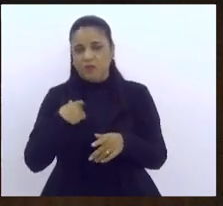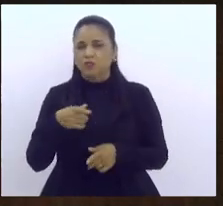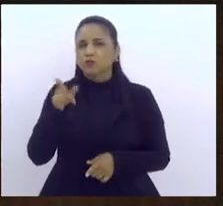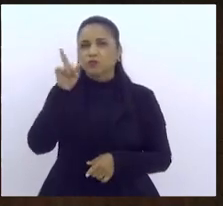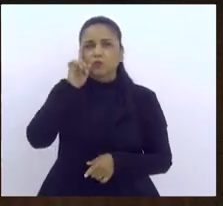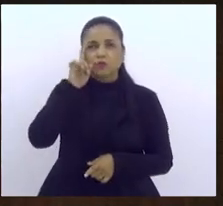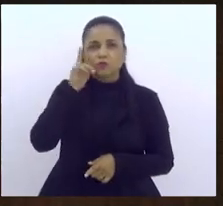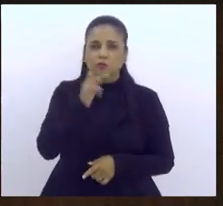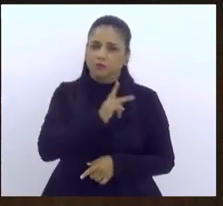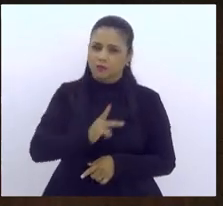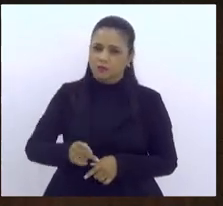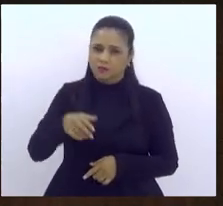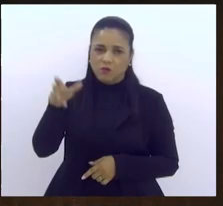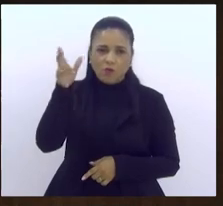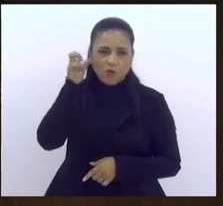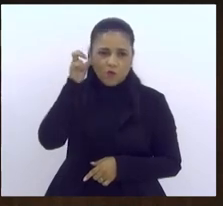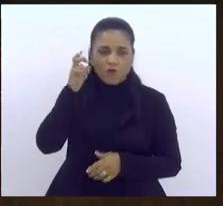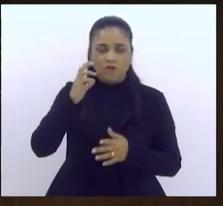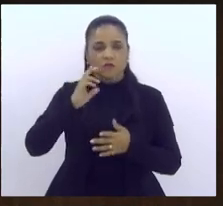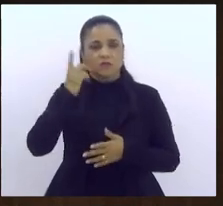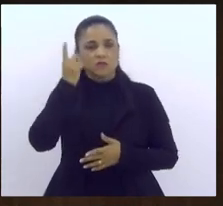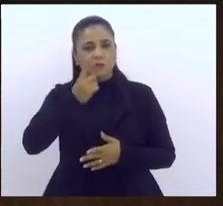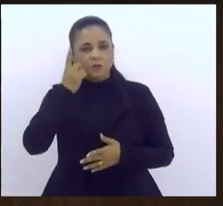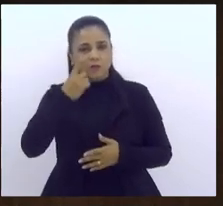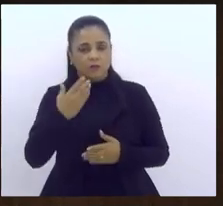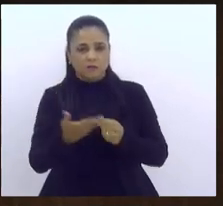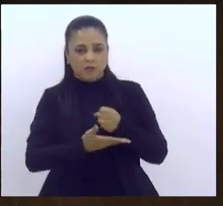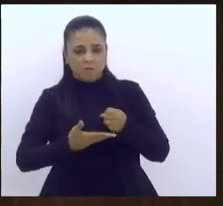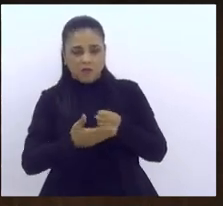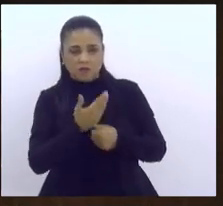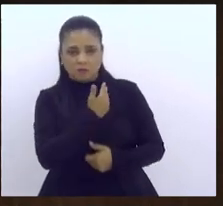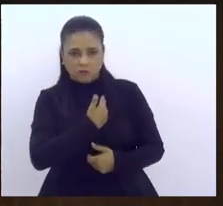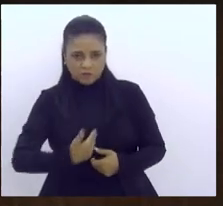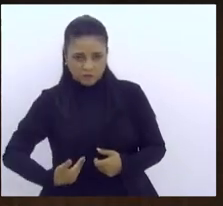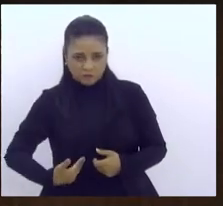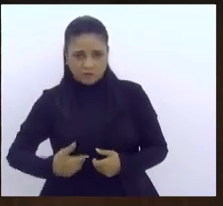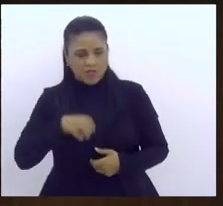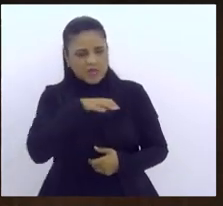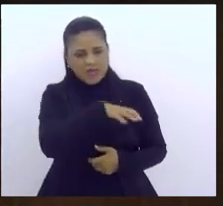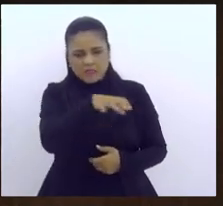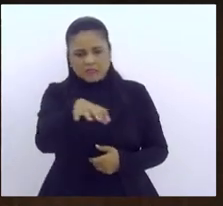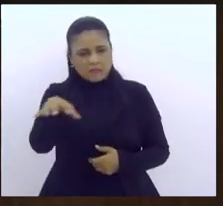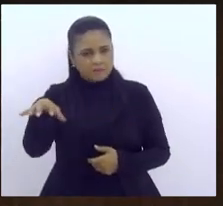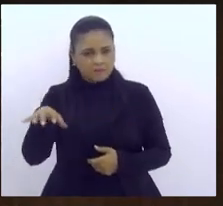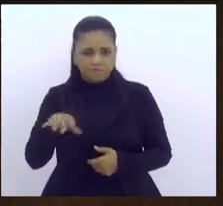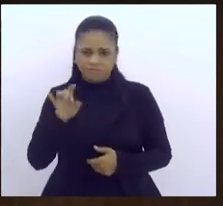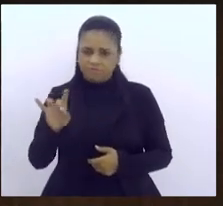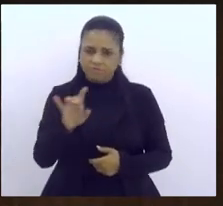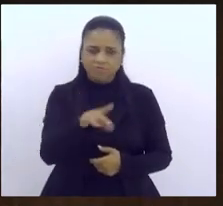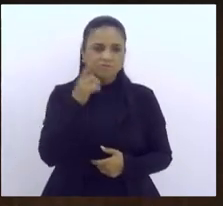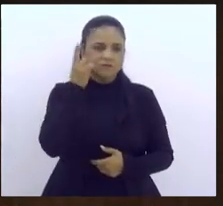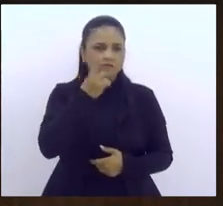santo dia deputados da base do governo fazendo reclamações, cada um da sua região. Deputados da Baixada